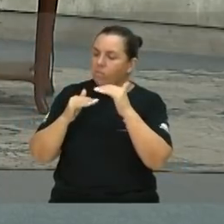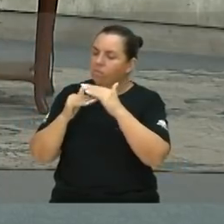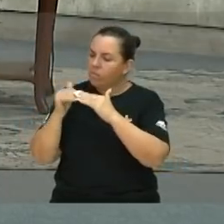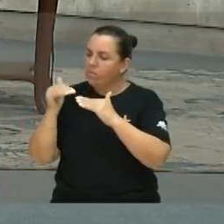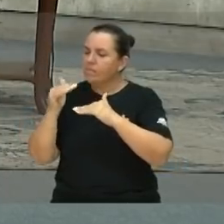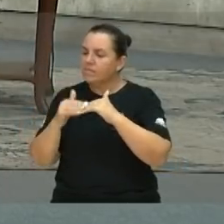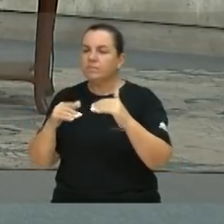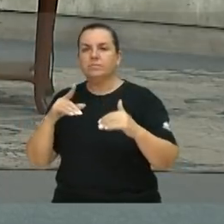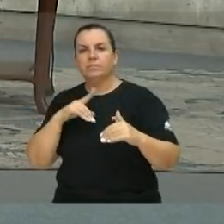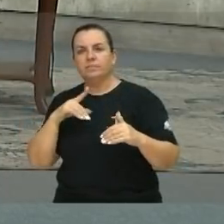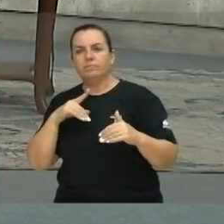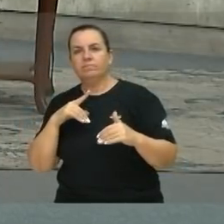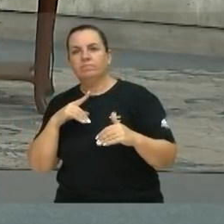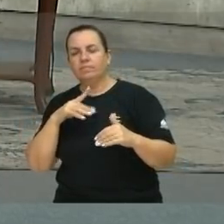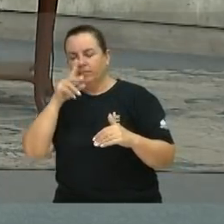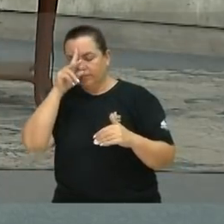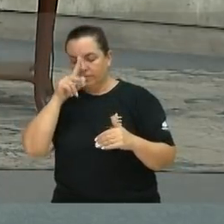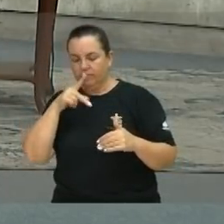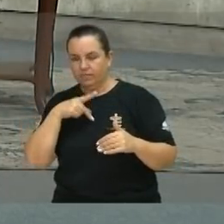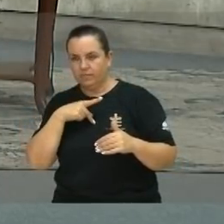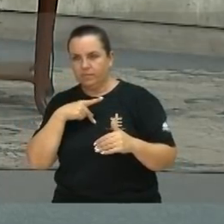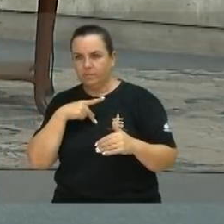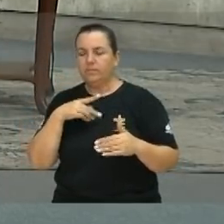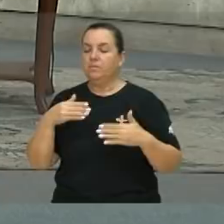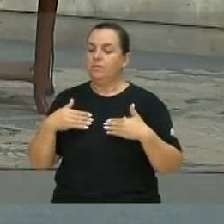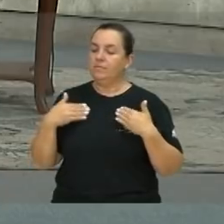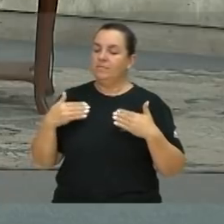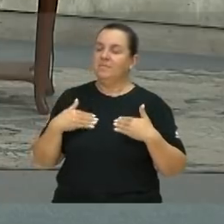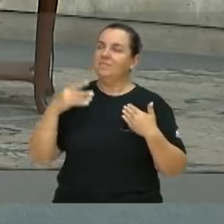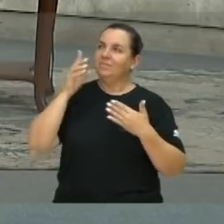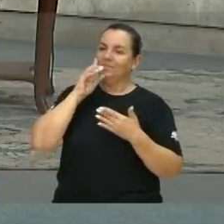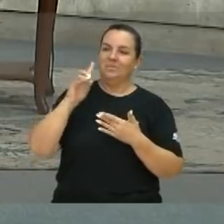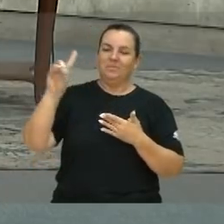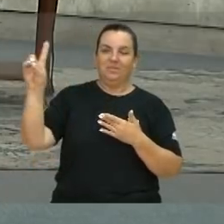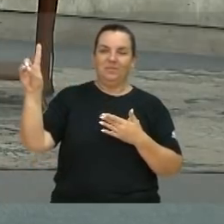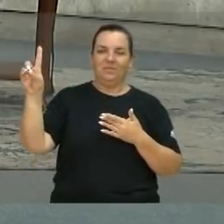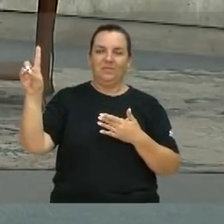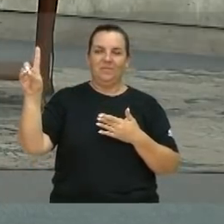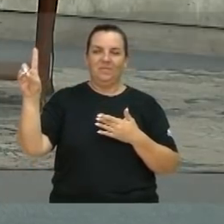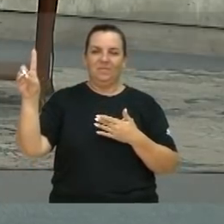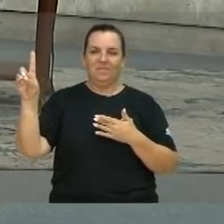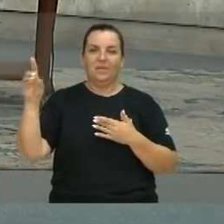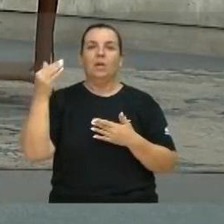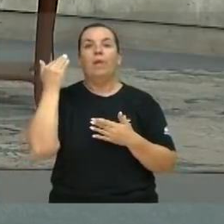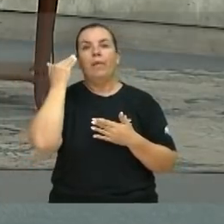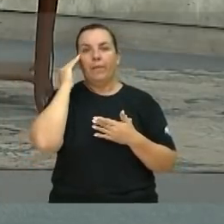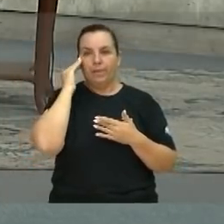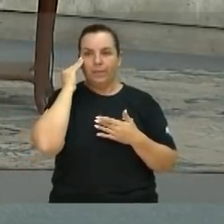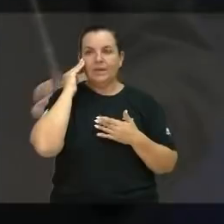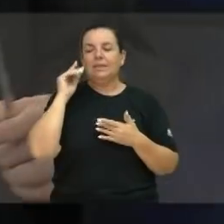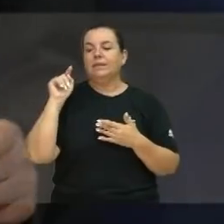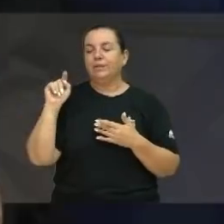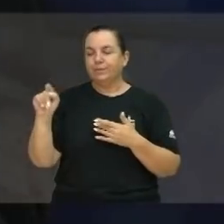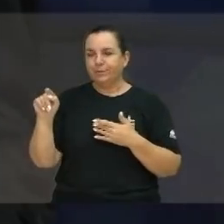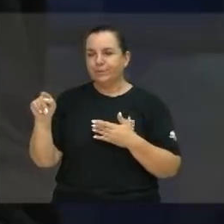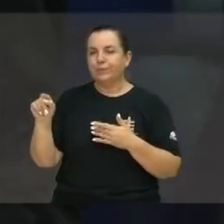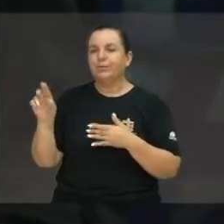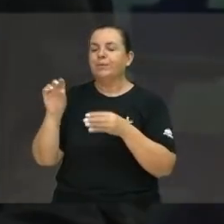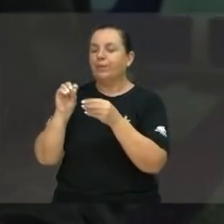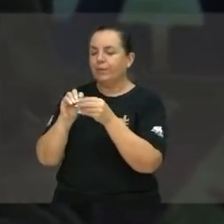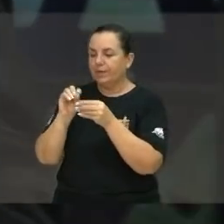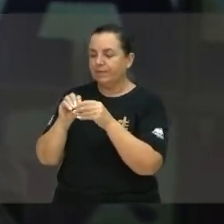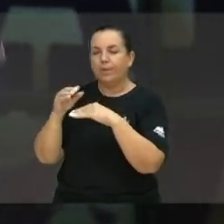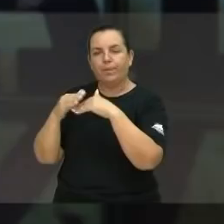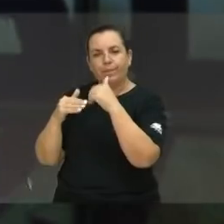tereis em si mesmos as alegrias de deus como prender praticar